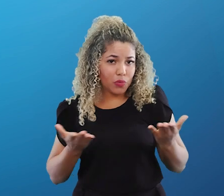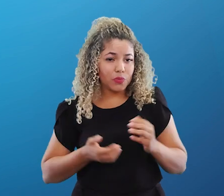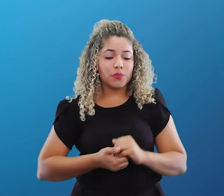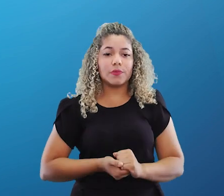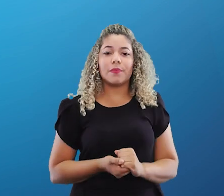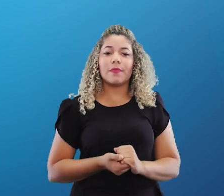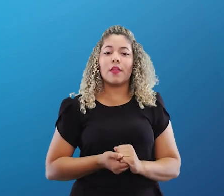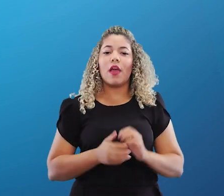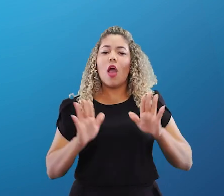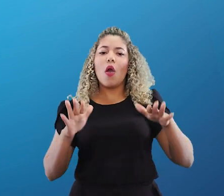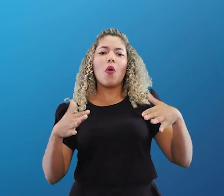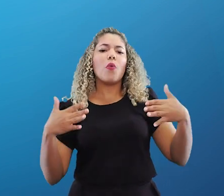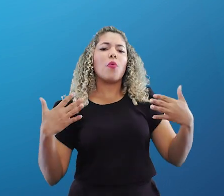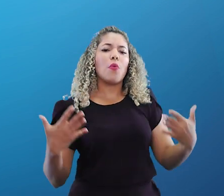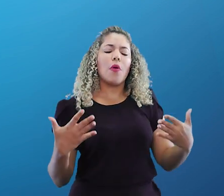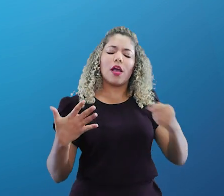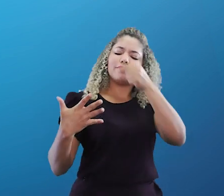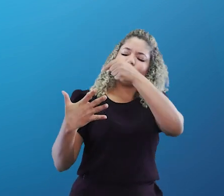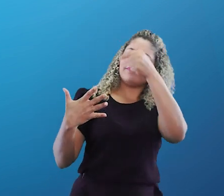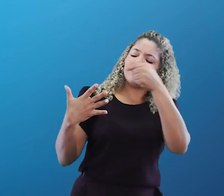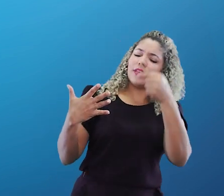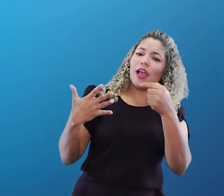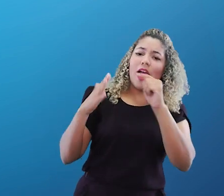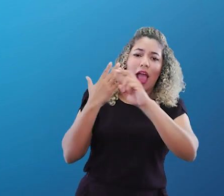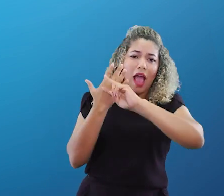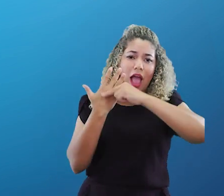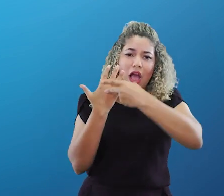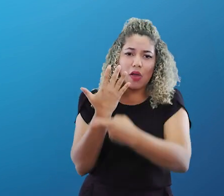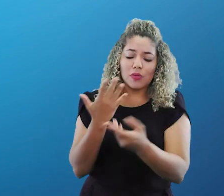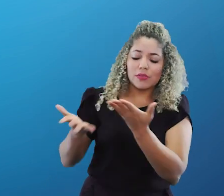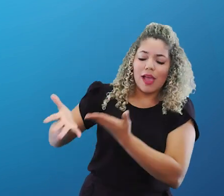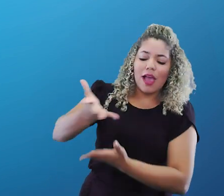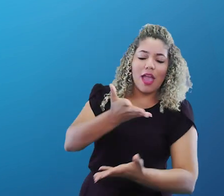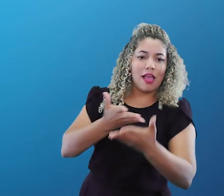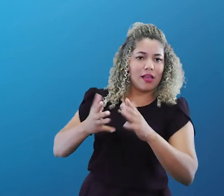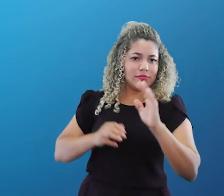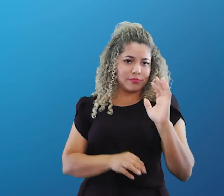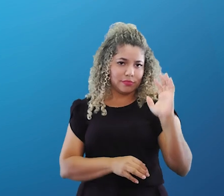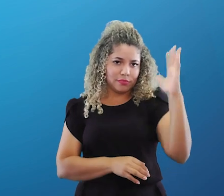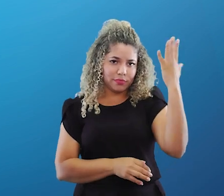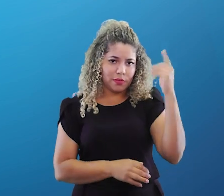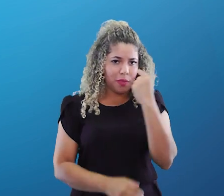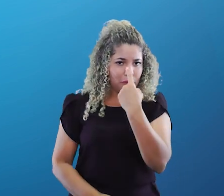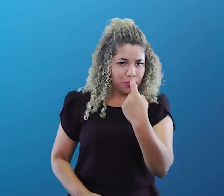seja, quais são os eventos e consequências relacionados a esse evento poluído?